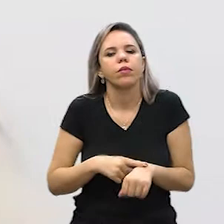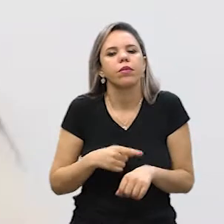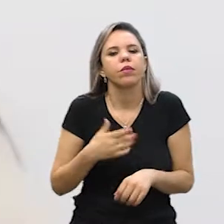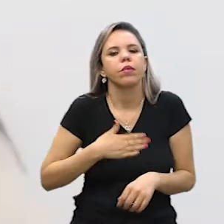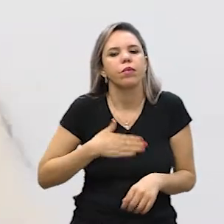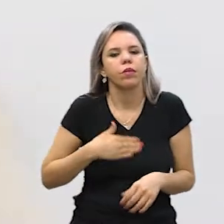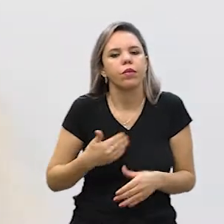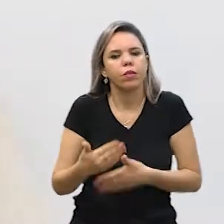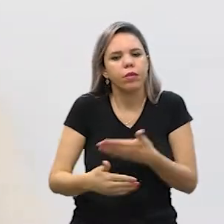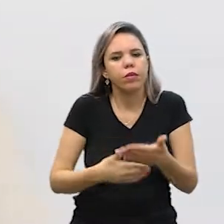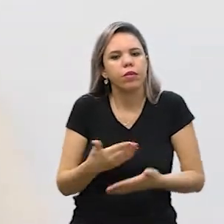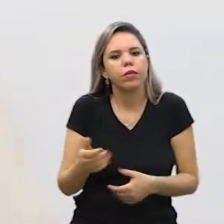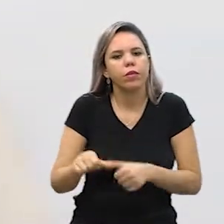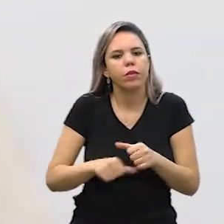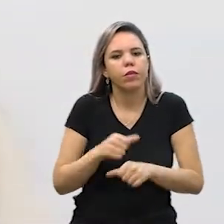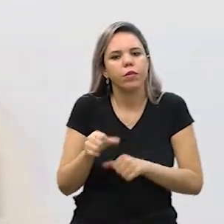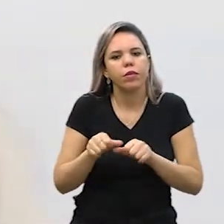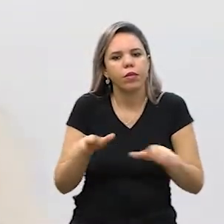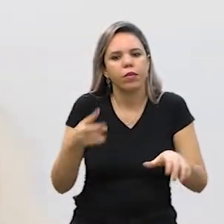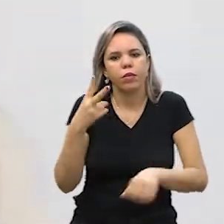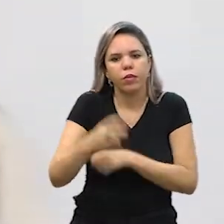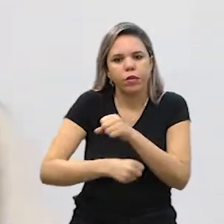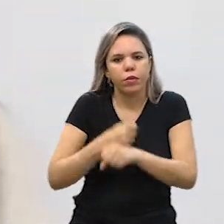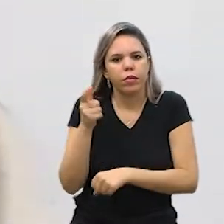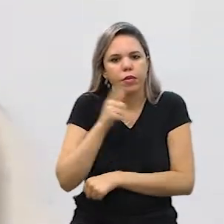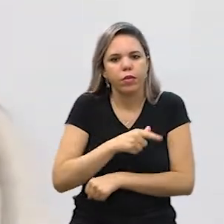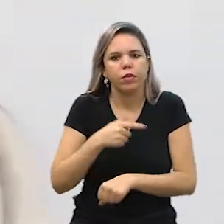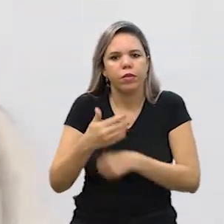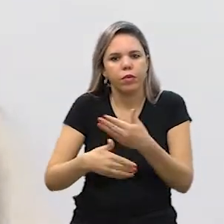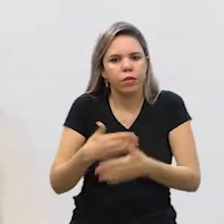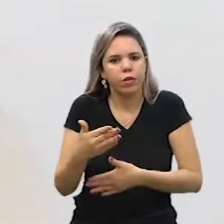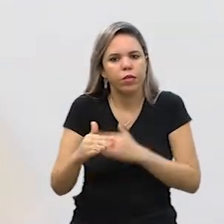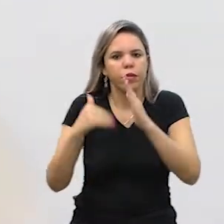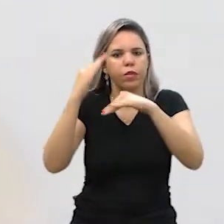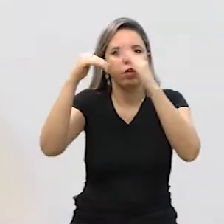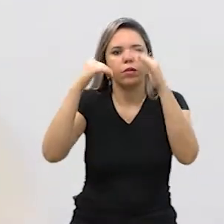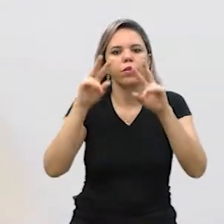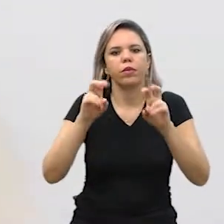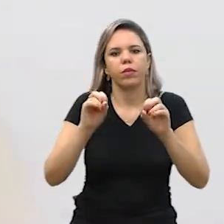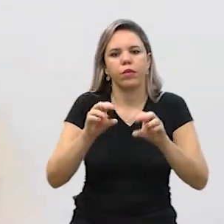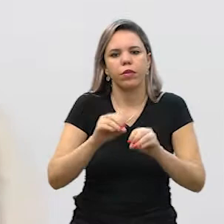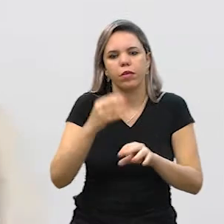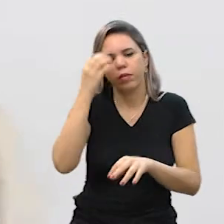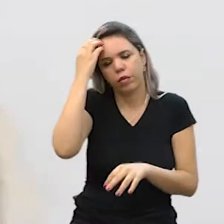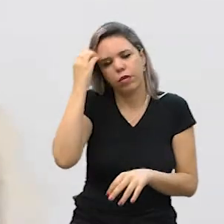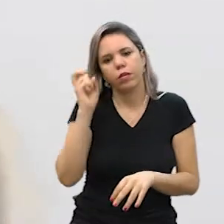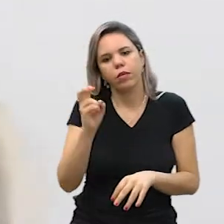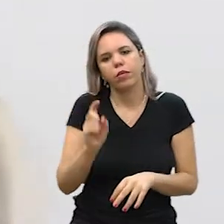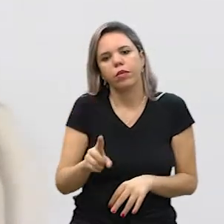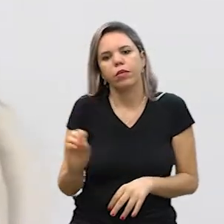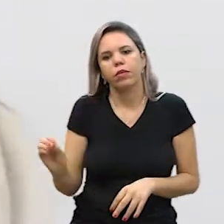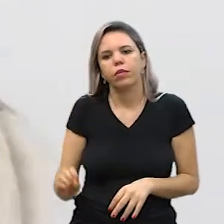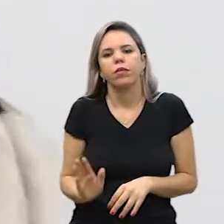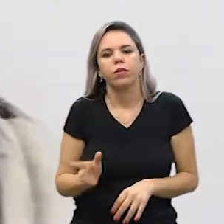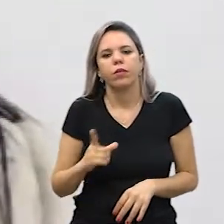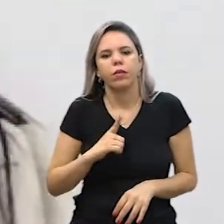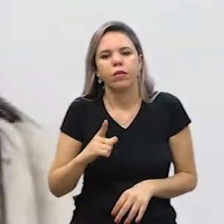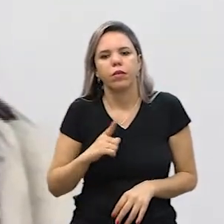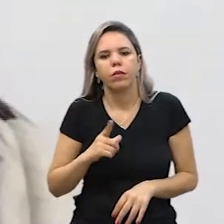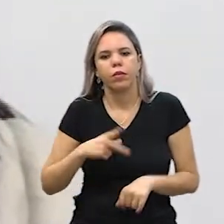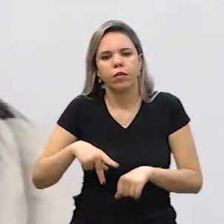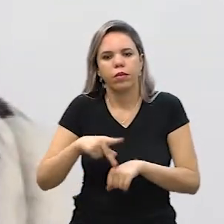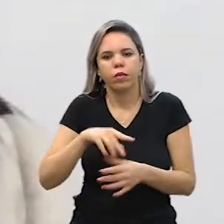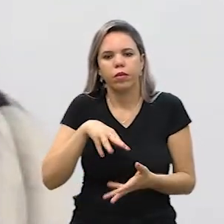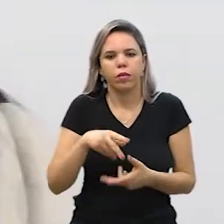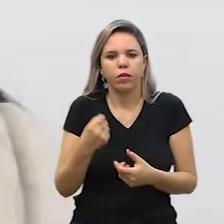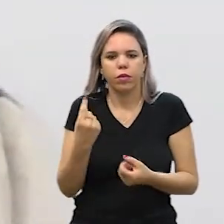que vai transcorrer aí 2 anos nesse processo evolutivo sobre a Educação 5.0. Já existem países